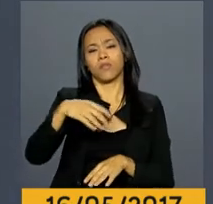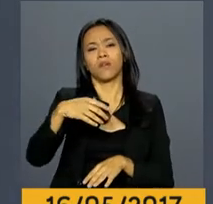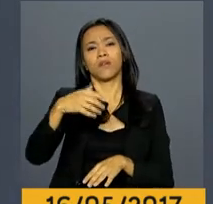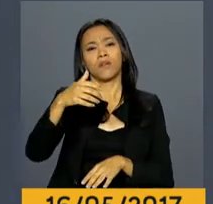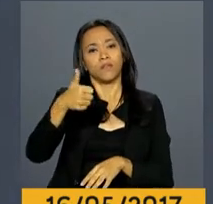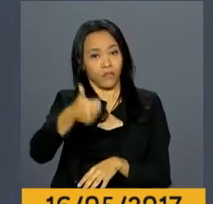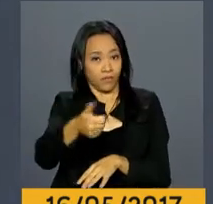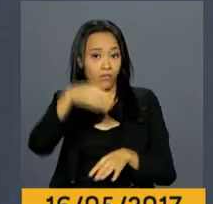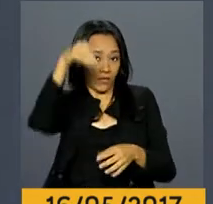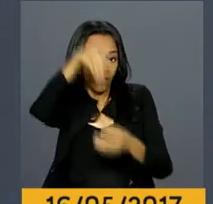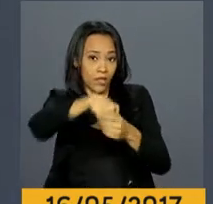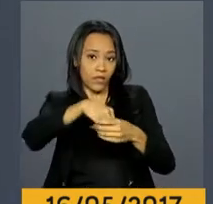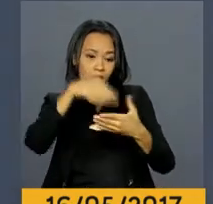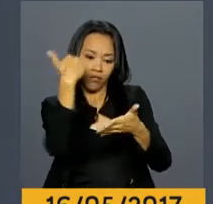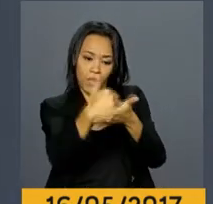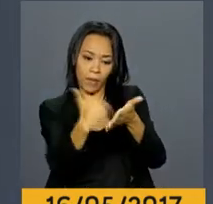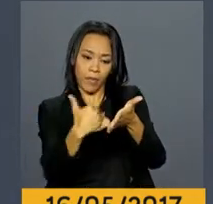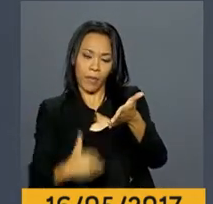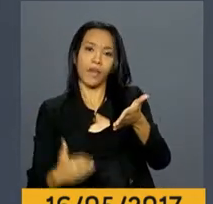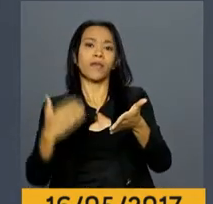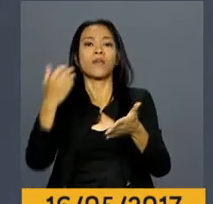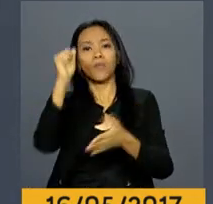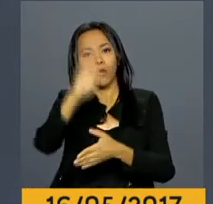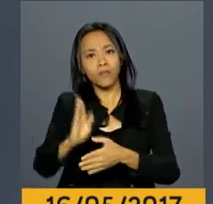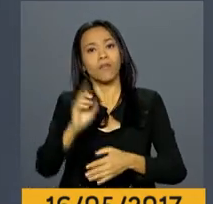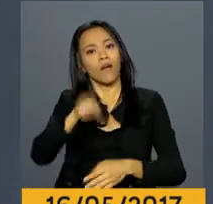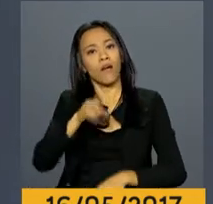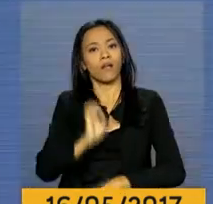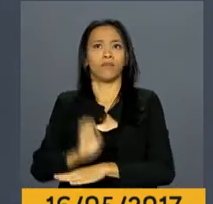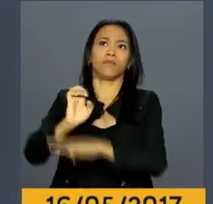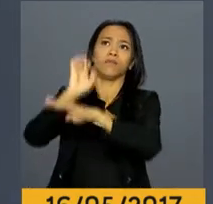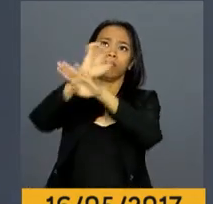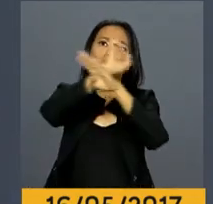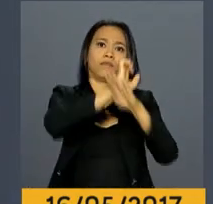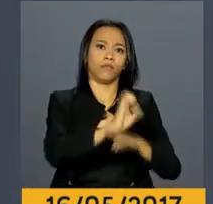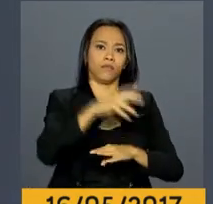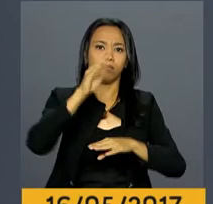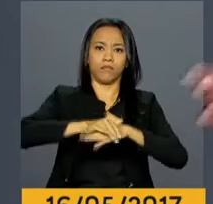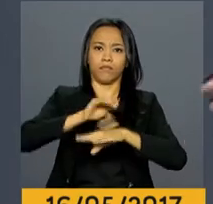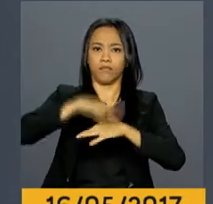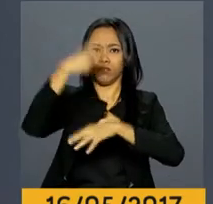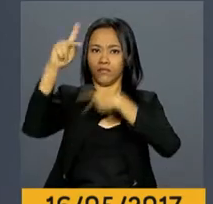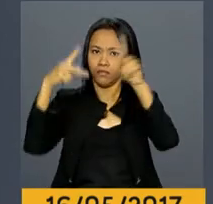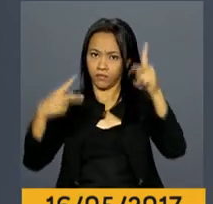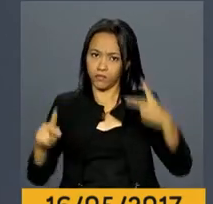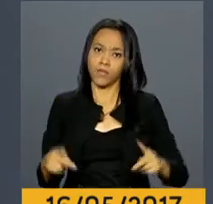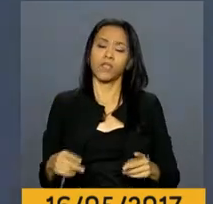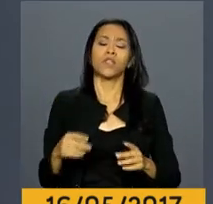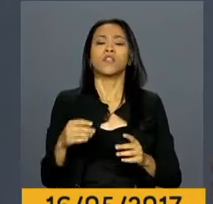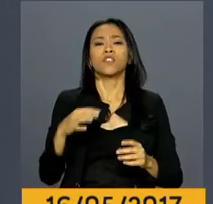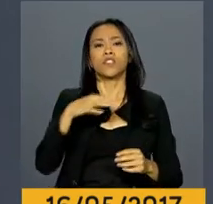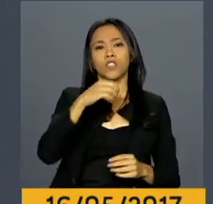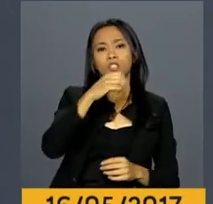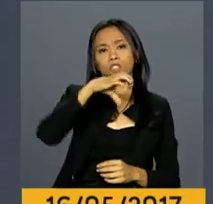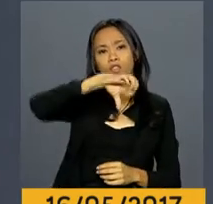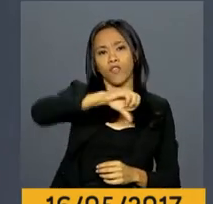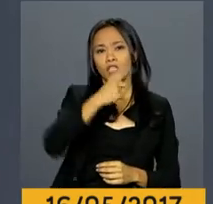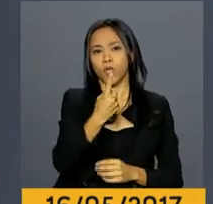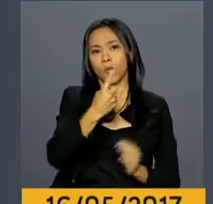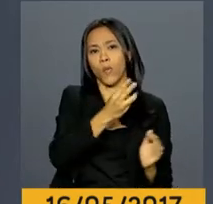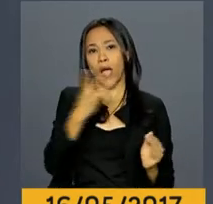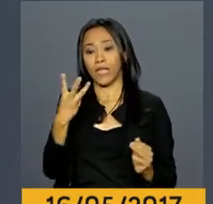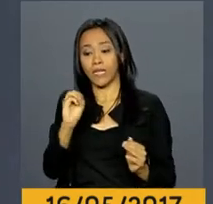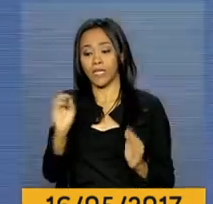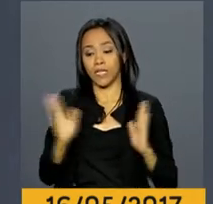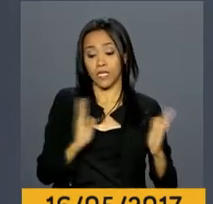federação. Mas eu não vou dizer, vocês se recordam, mas vocês sabem que de 91 a 30 só houve conflitos no